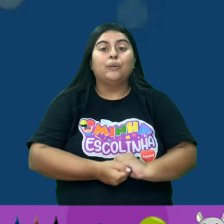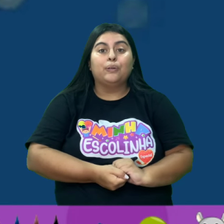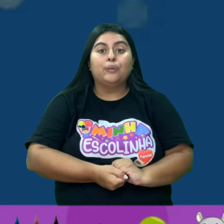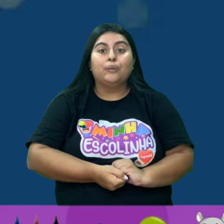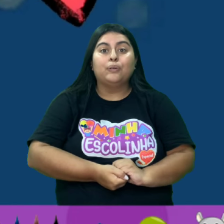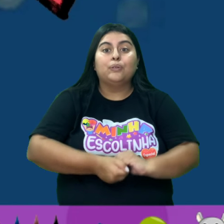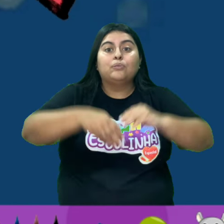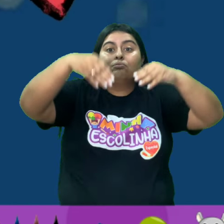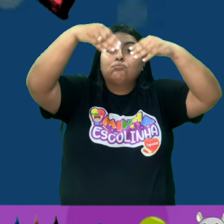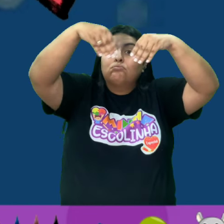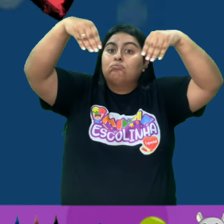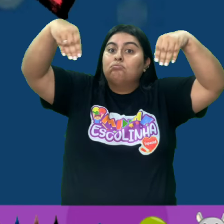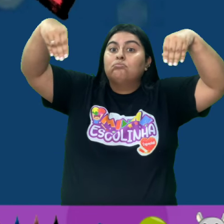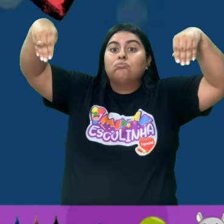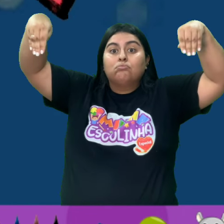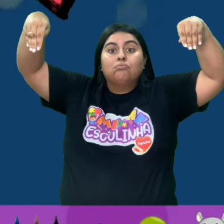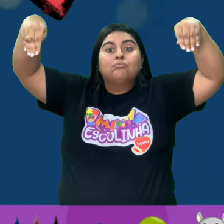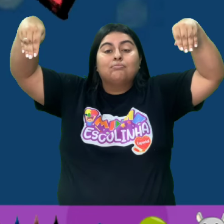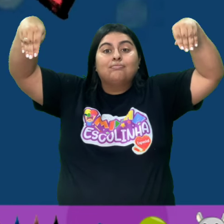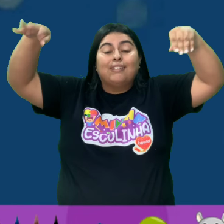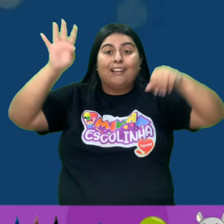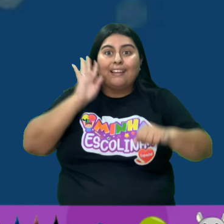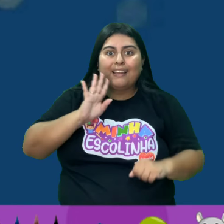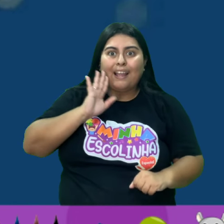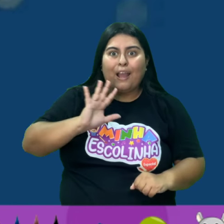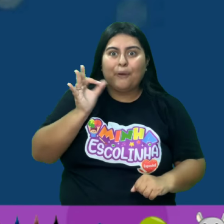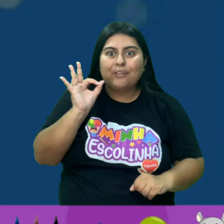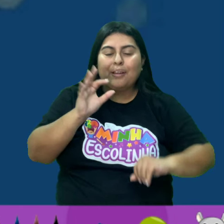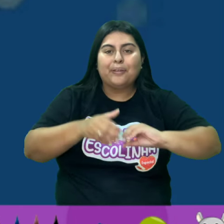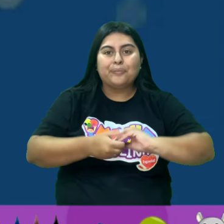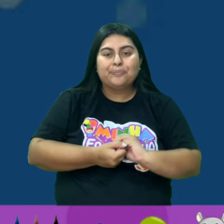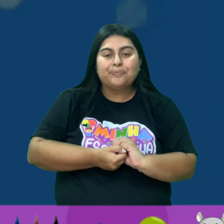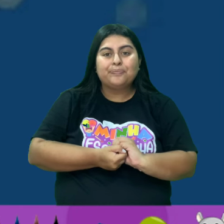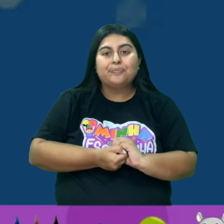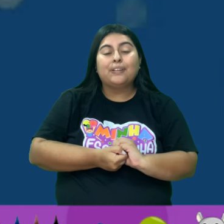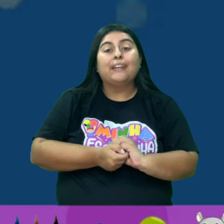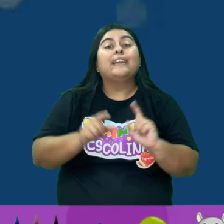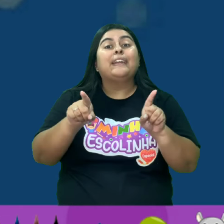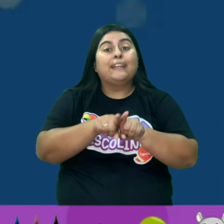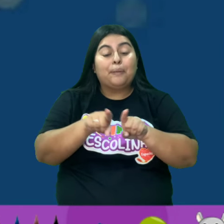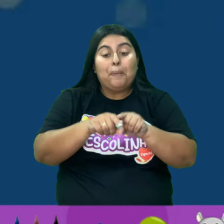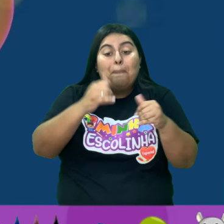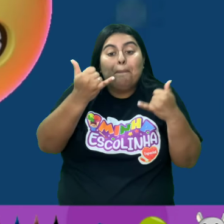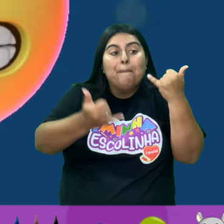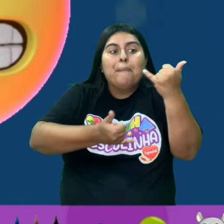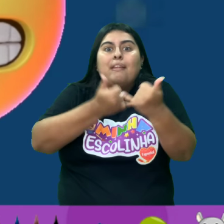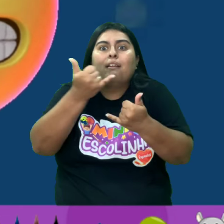as bandeirinhas, olha só que legal. E muitas